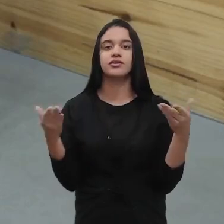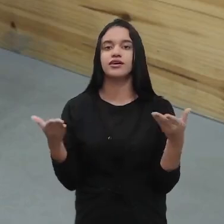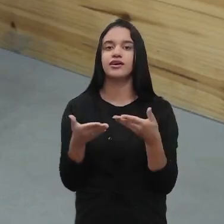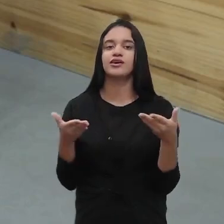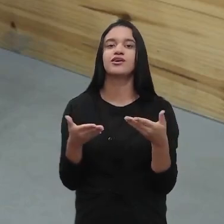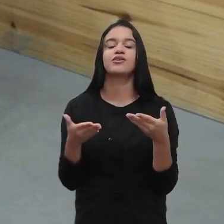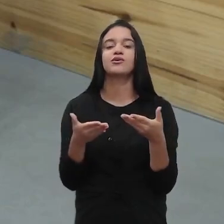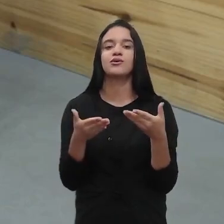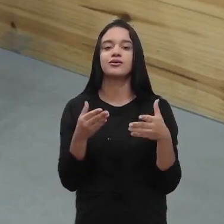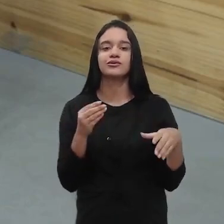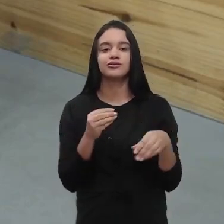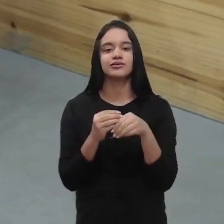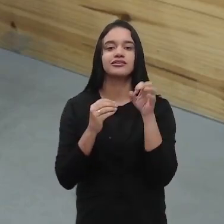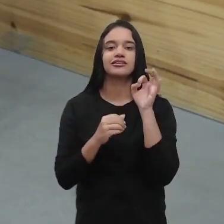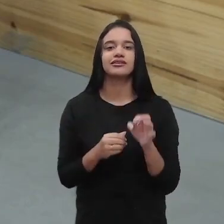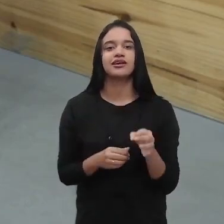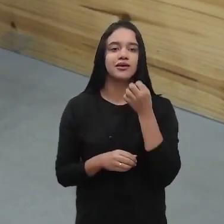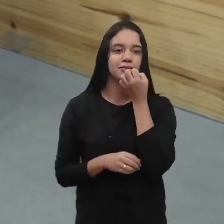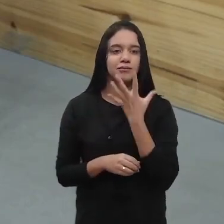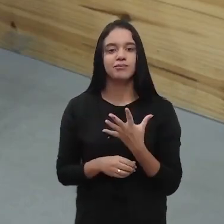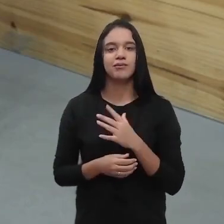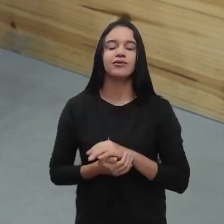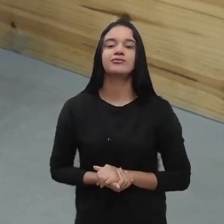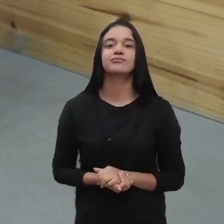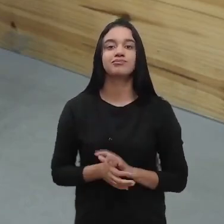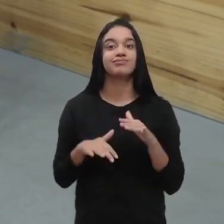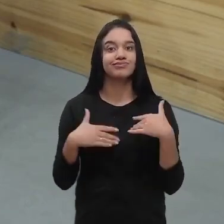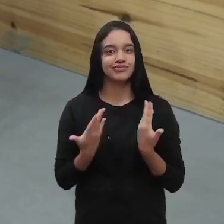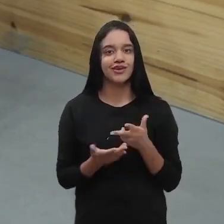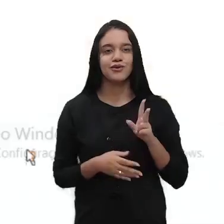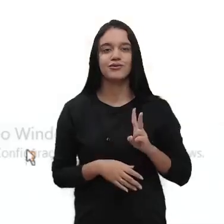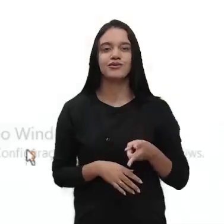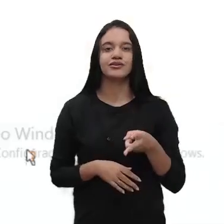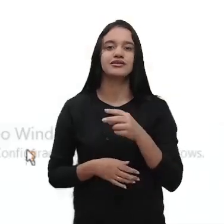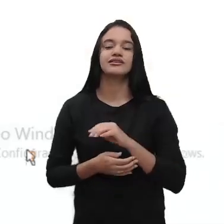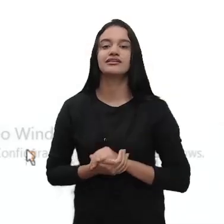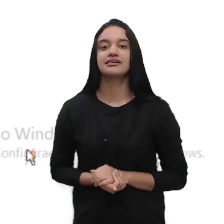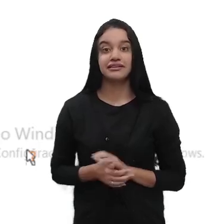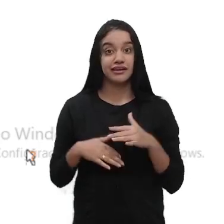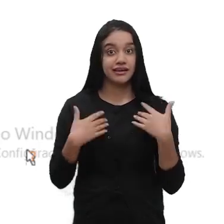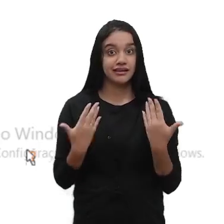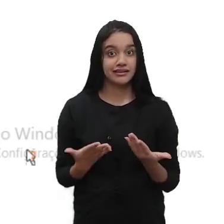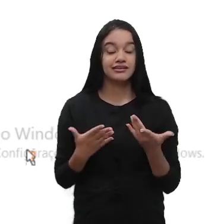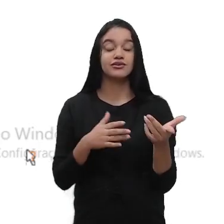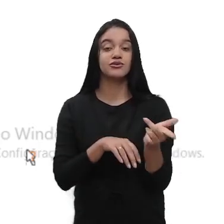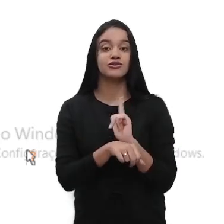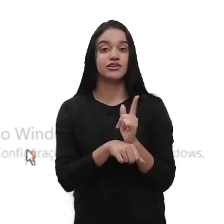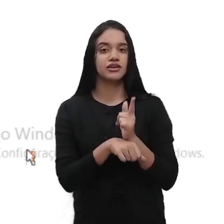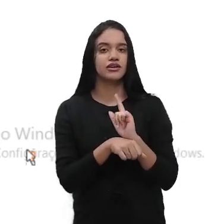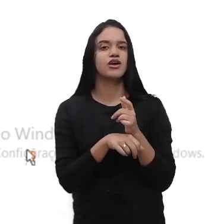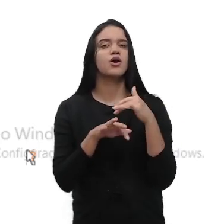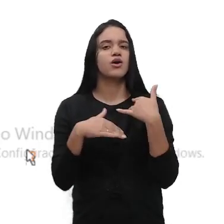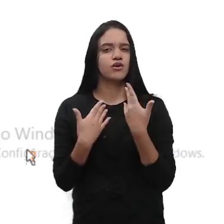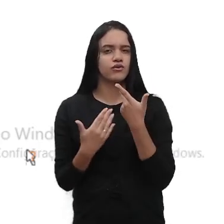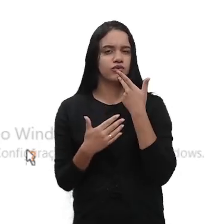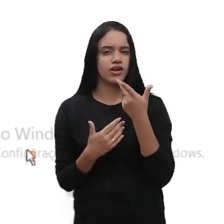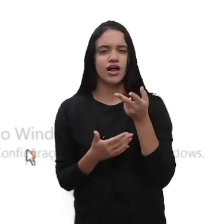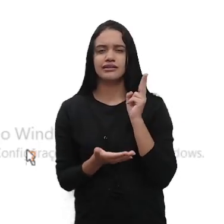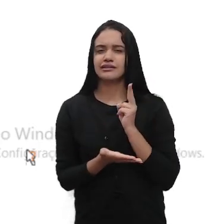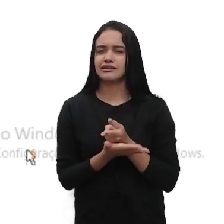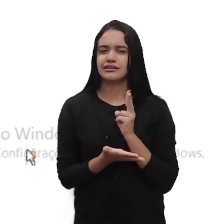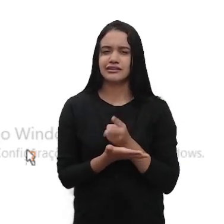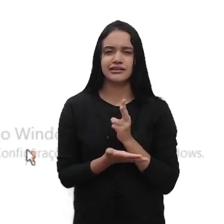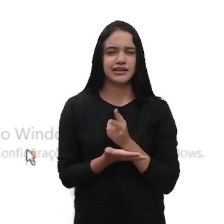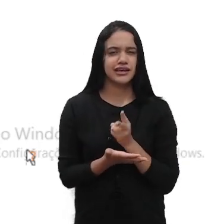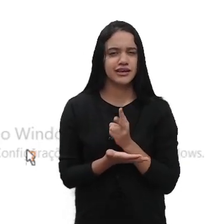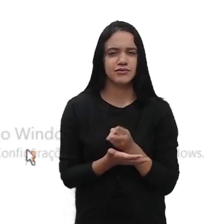hoje nossas contribuições. Muito bem. Sigamos. Então, a tomada de decisão gerencial, eu vou só situar, como sempre a gente faz aqui,